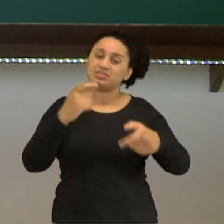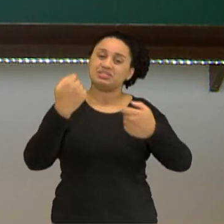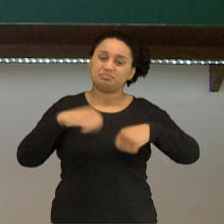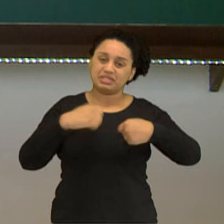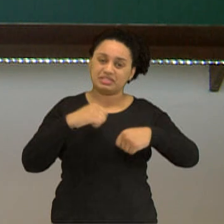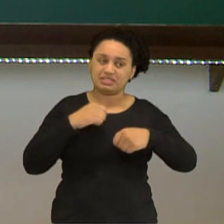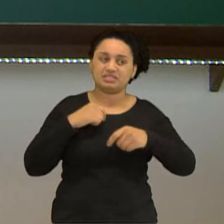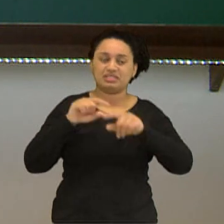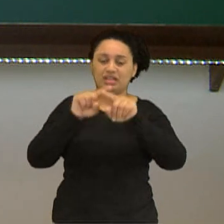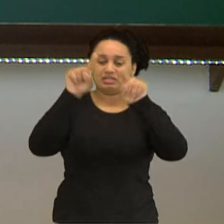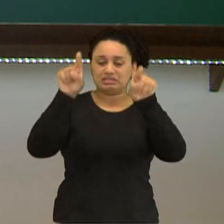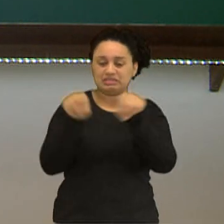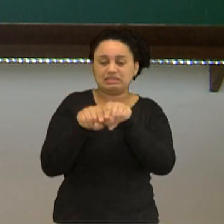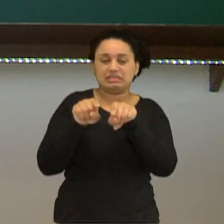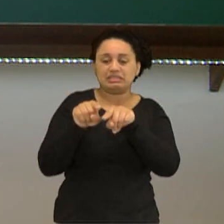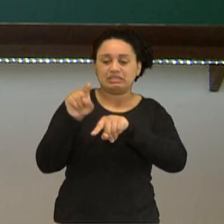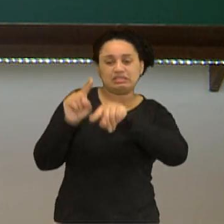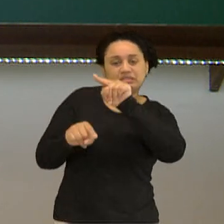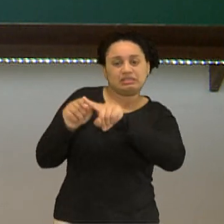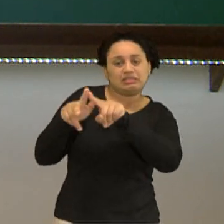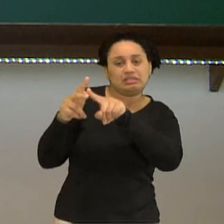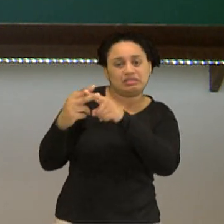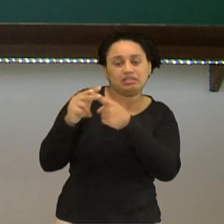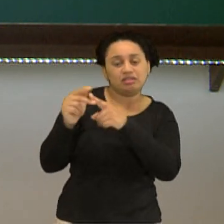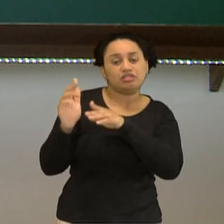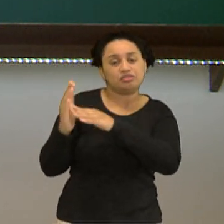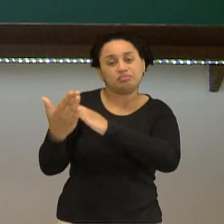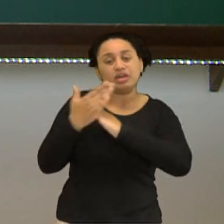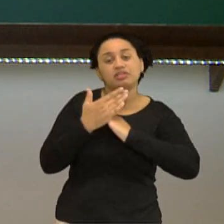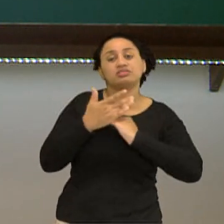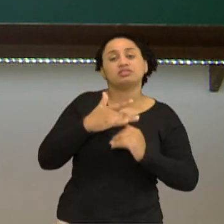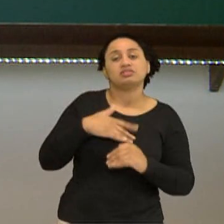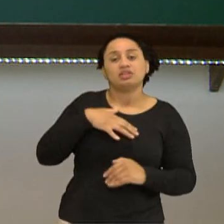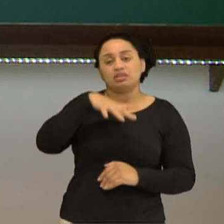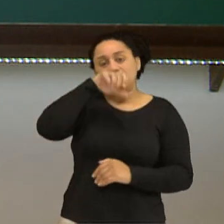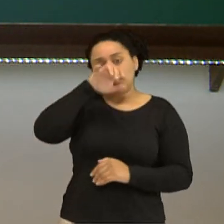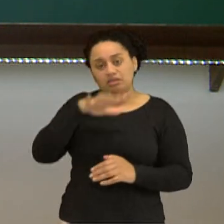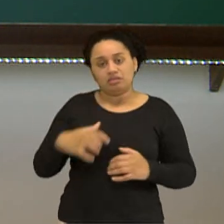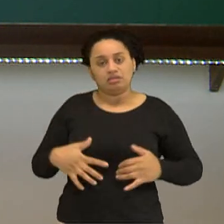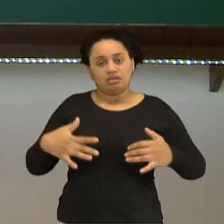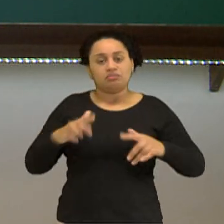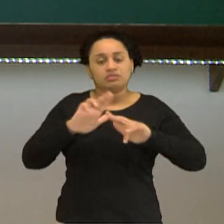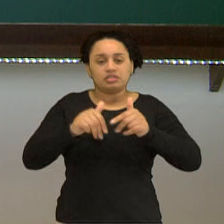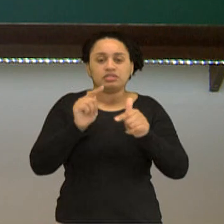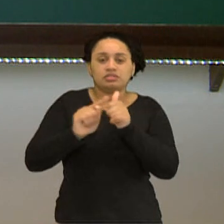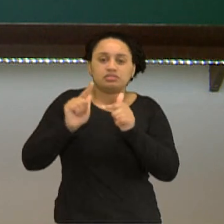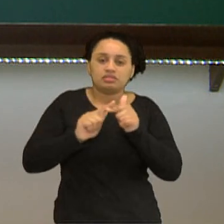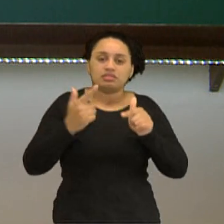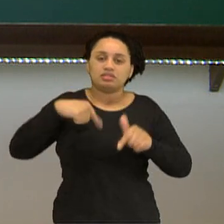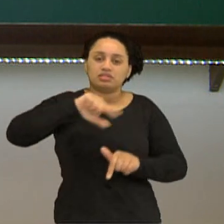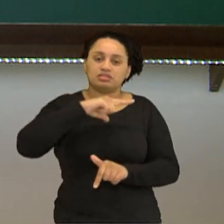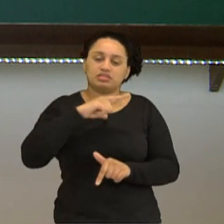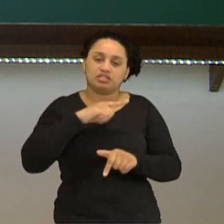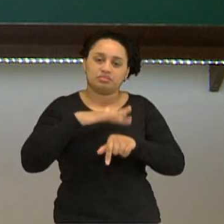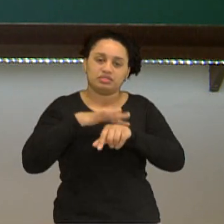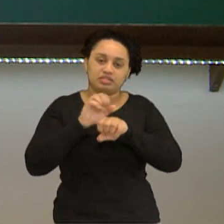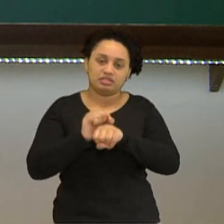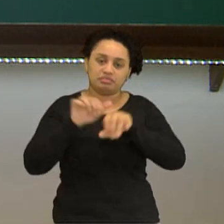de respiradores, da ventilação mecânica em função desses problemas que nós estamos enfrentando com a